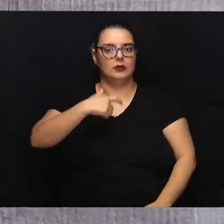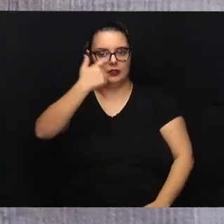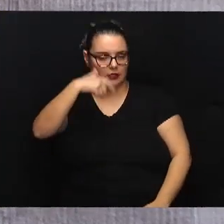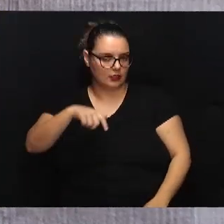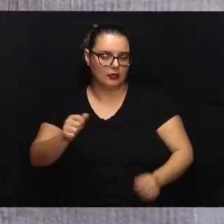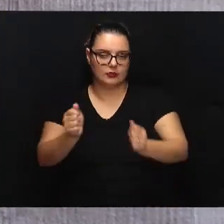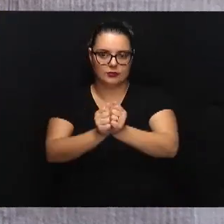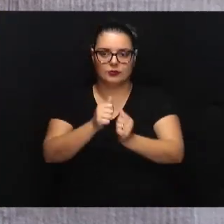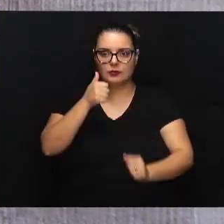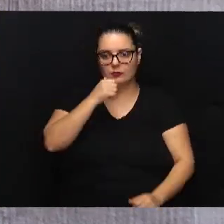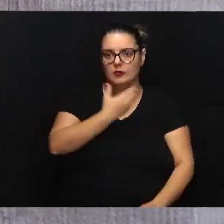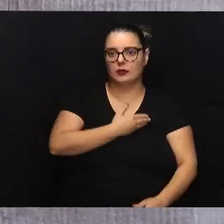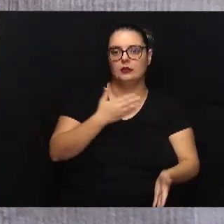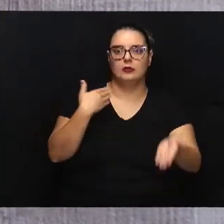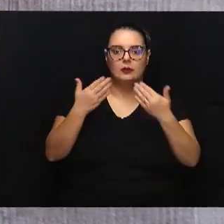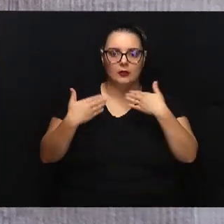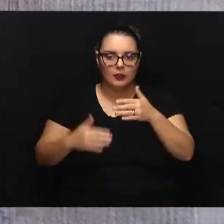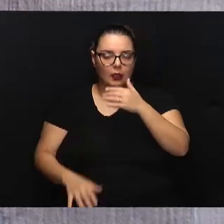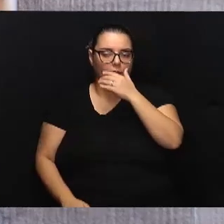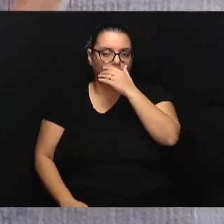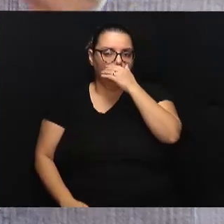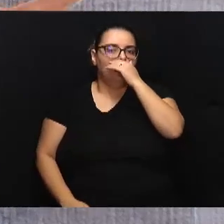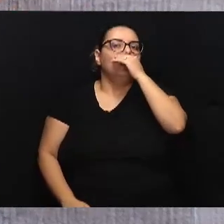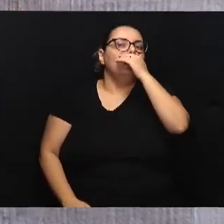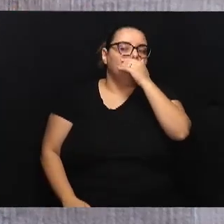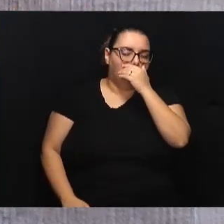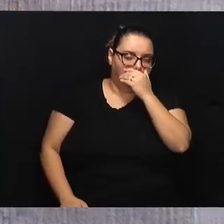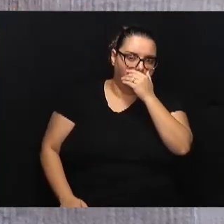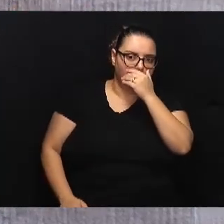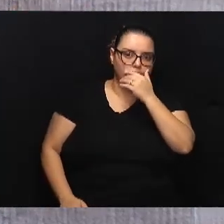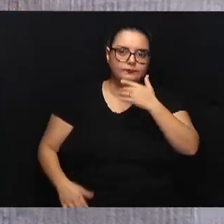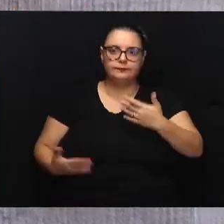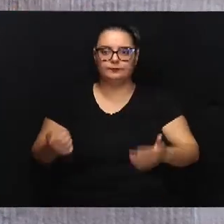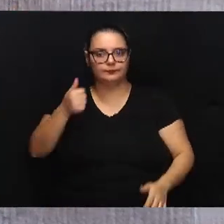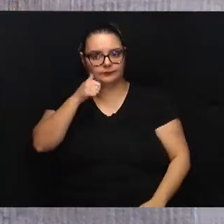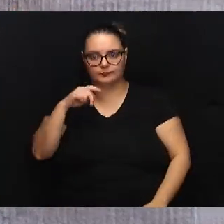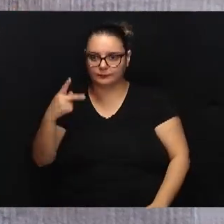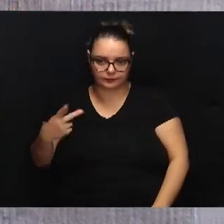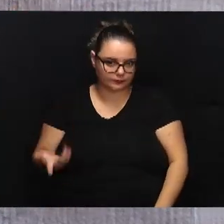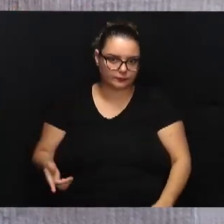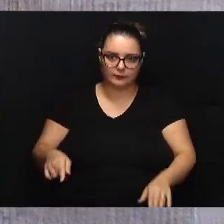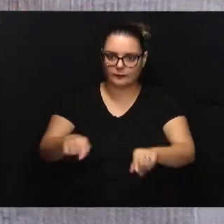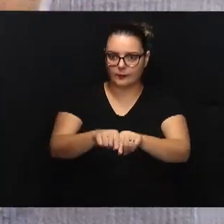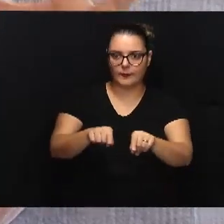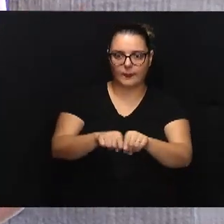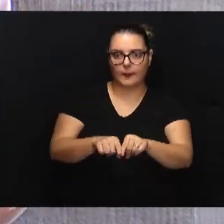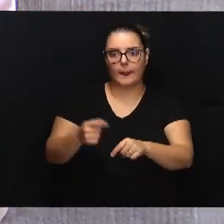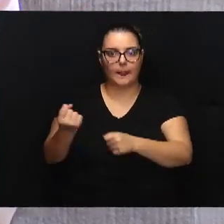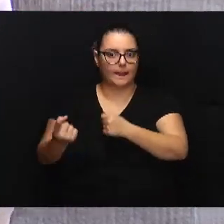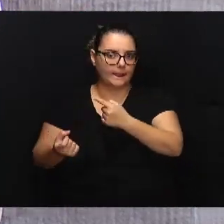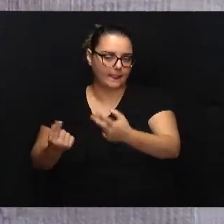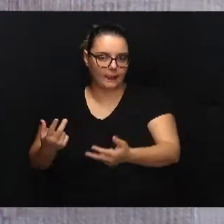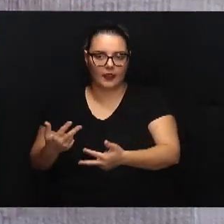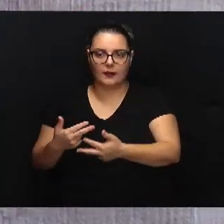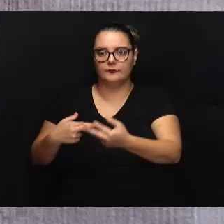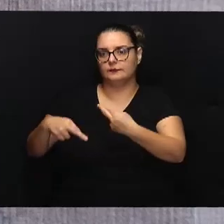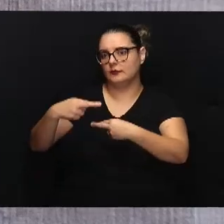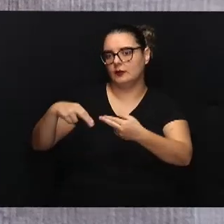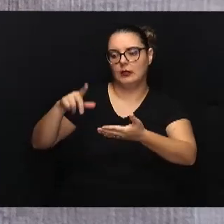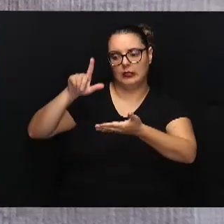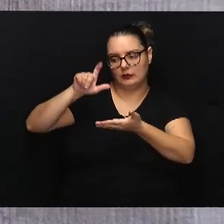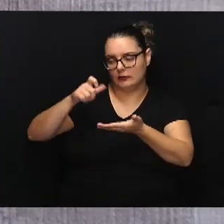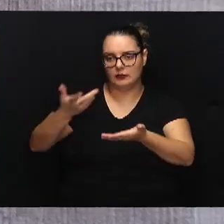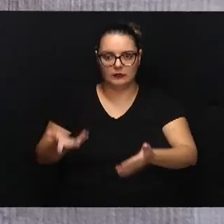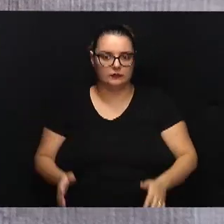gente começou a conversar sobre isso, né, ela também estava fazendo algumas coisas relacionadas à fotografia, e a gente